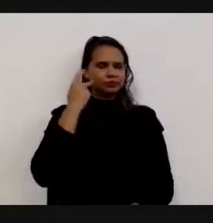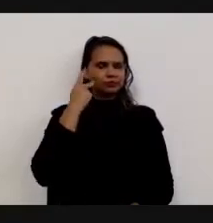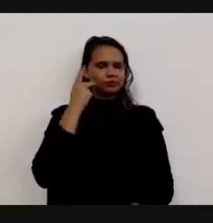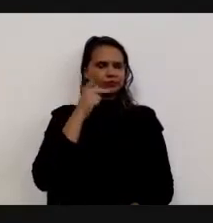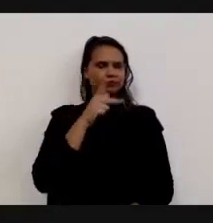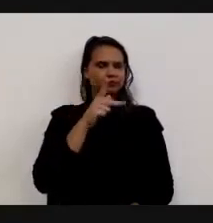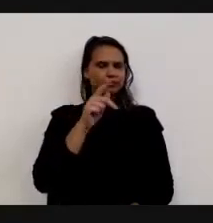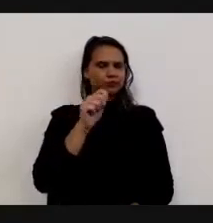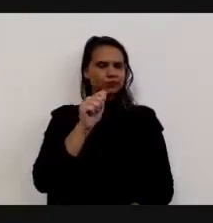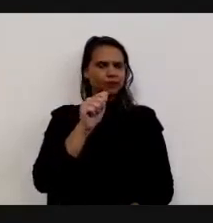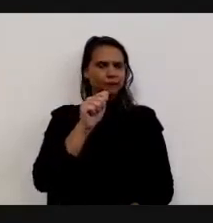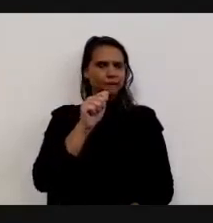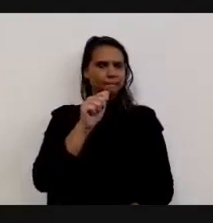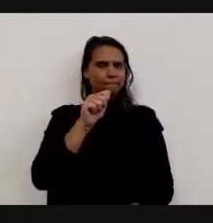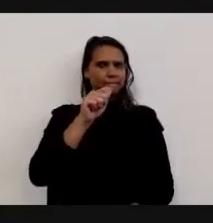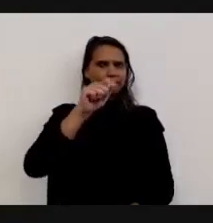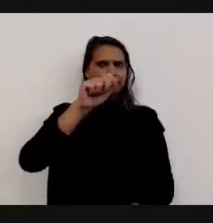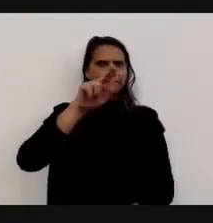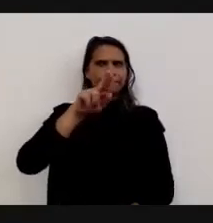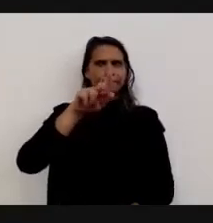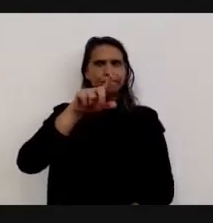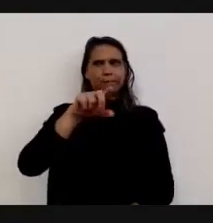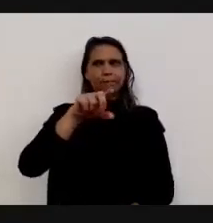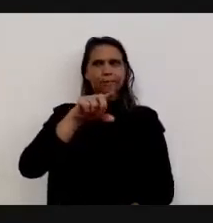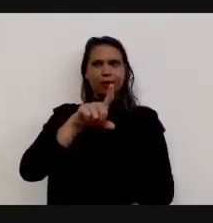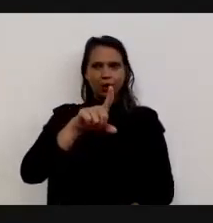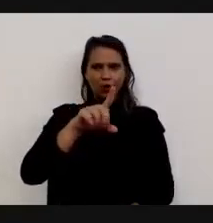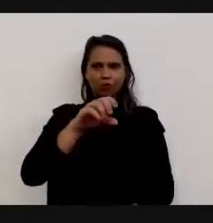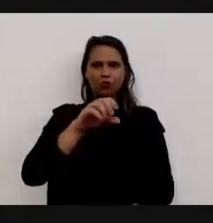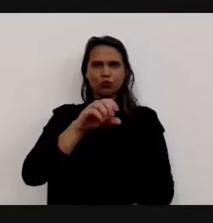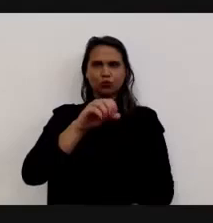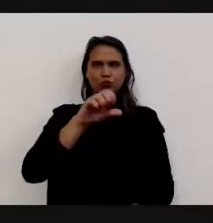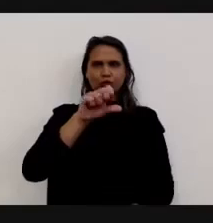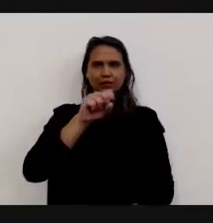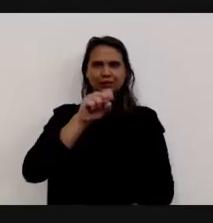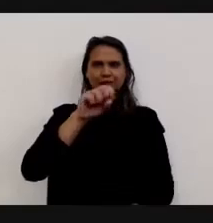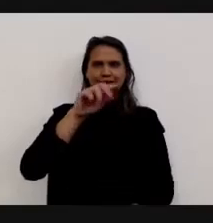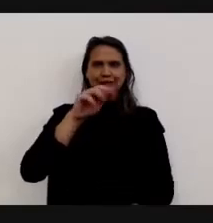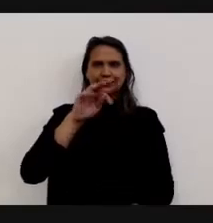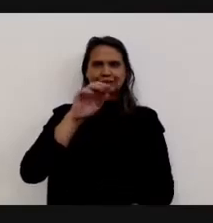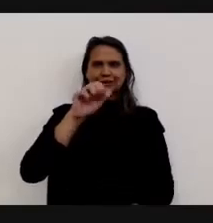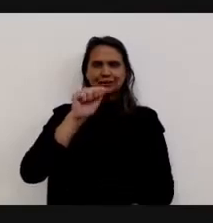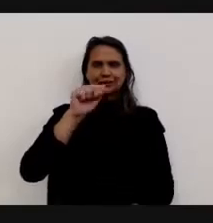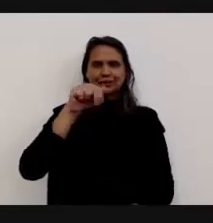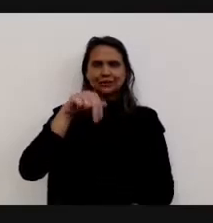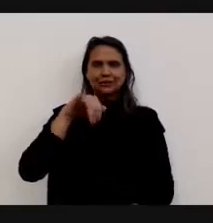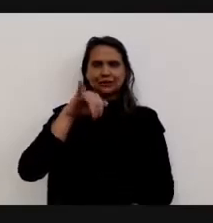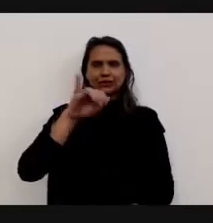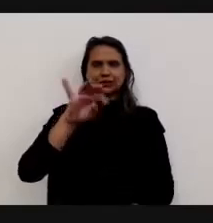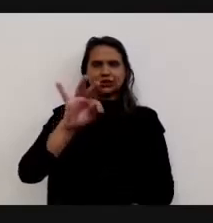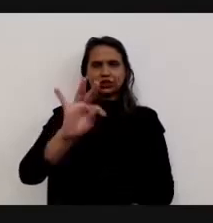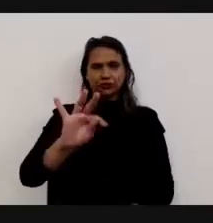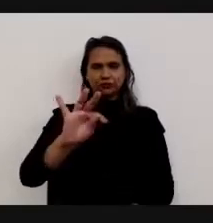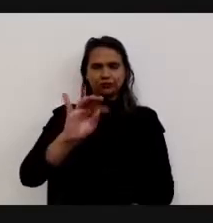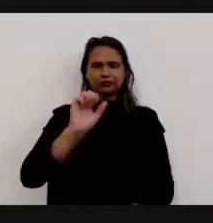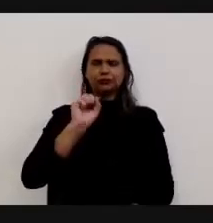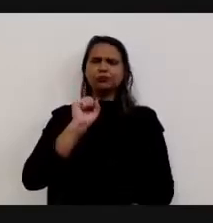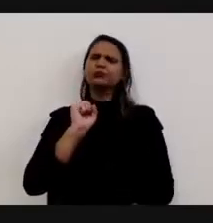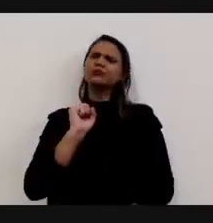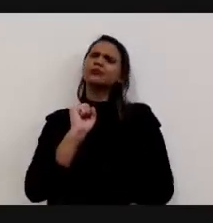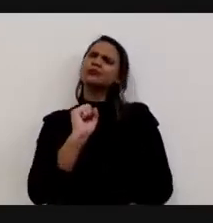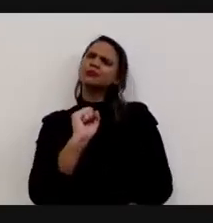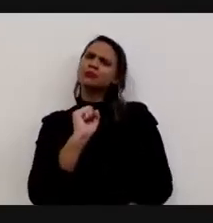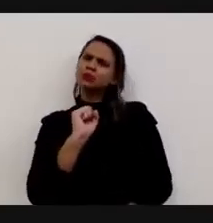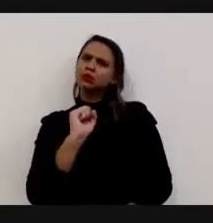Stanik, é assim que fala? Stanich. Para o Paulo, a pergunta é a seguinte: poderia dar exemplo